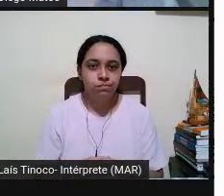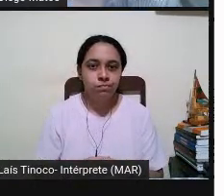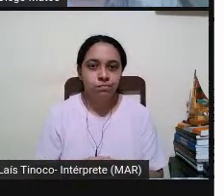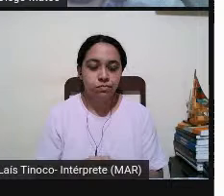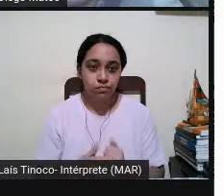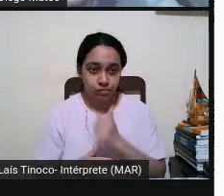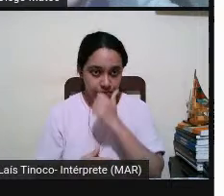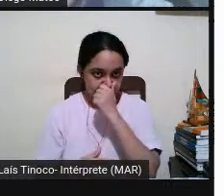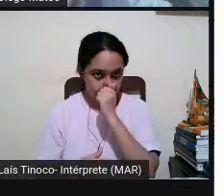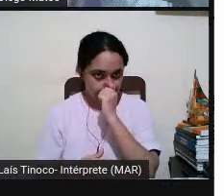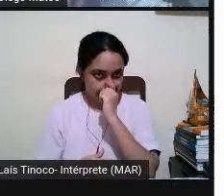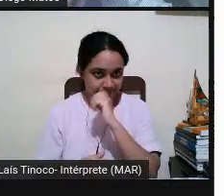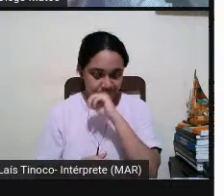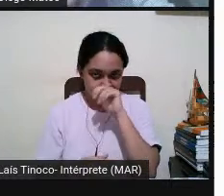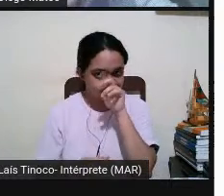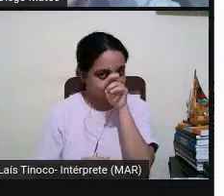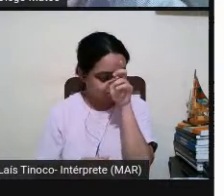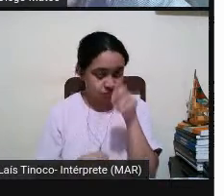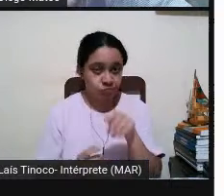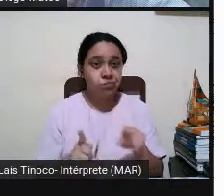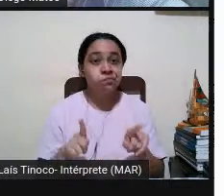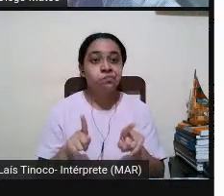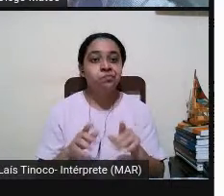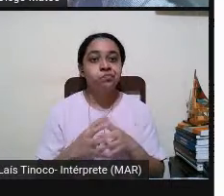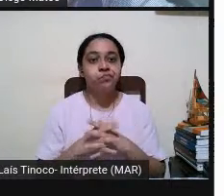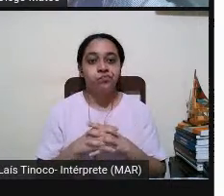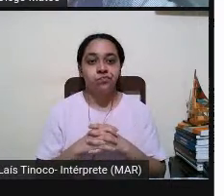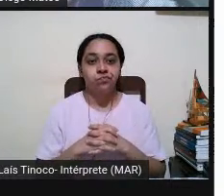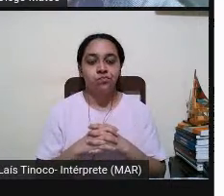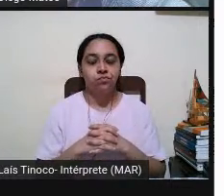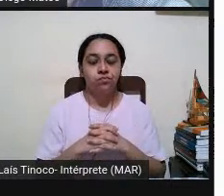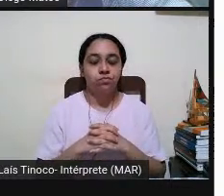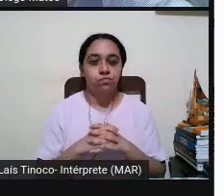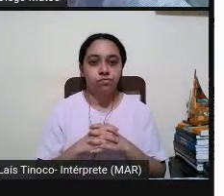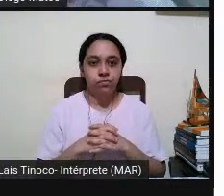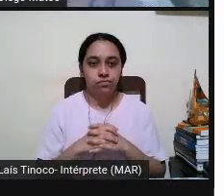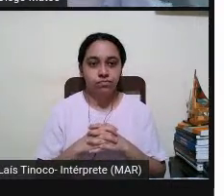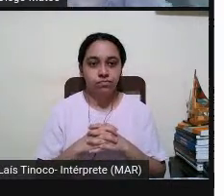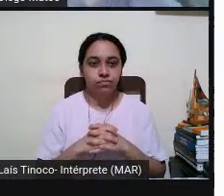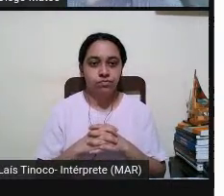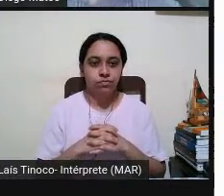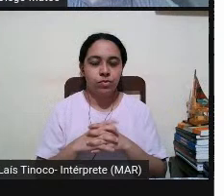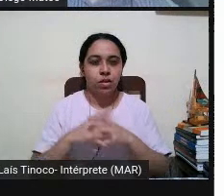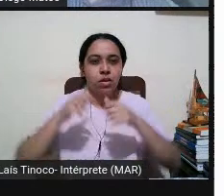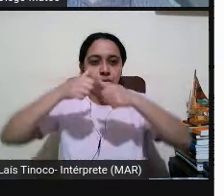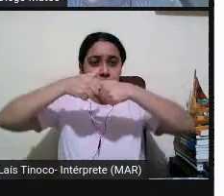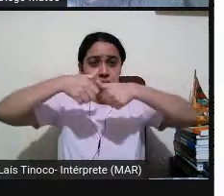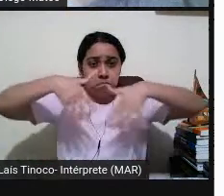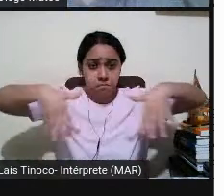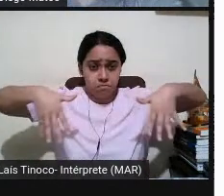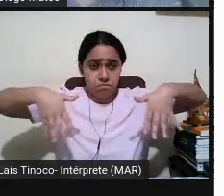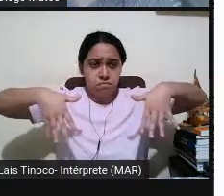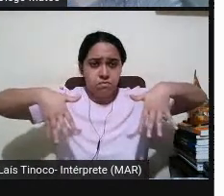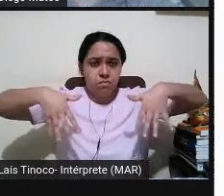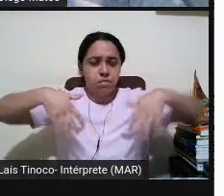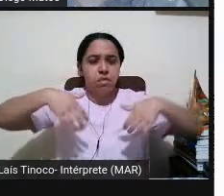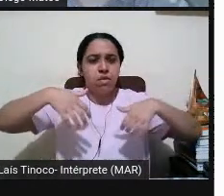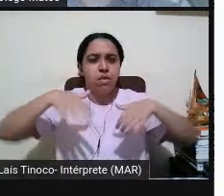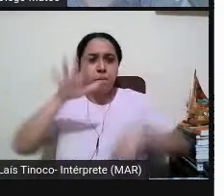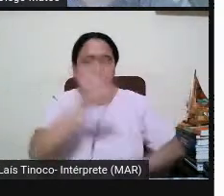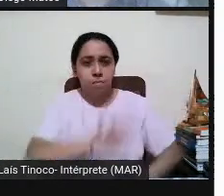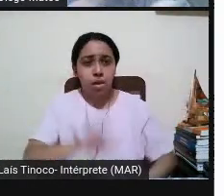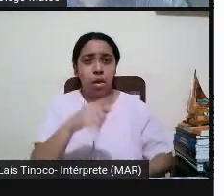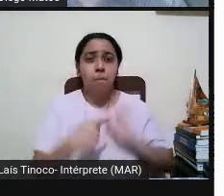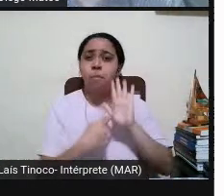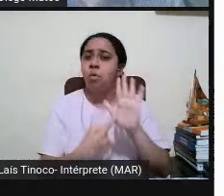e eu tenho um eu tenho só um mapa mostrando essa região dessa